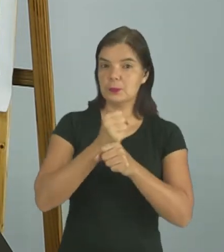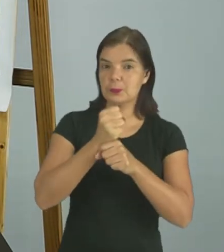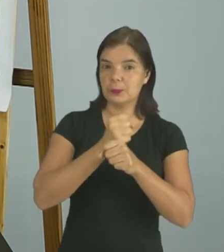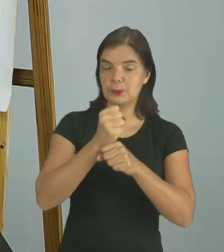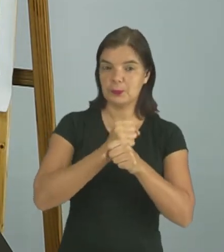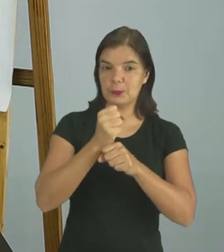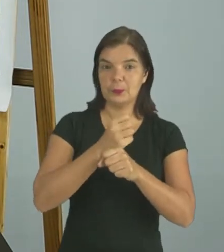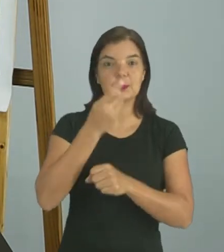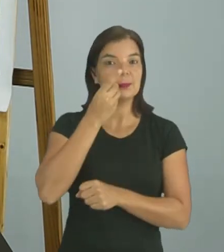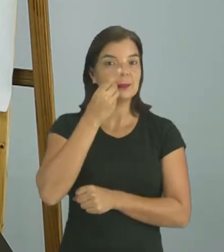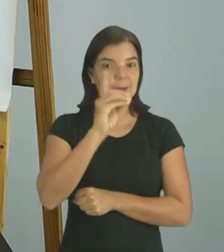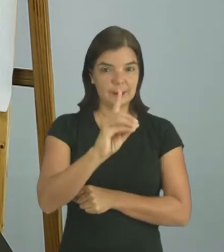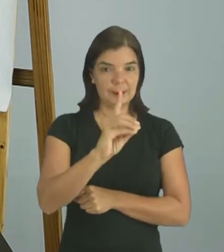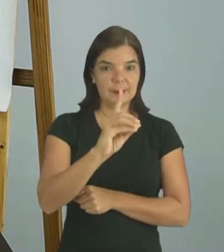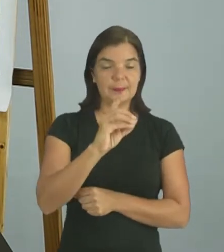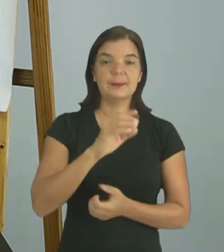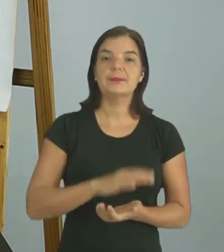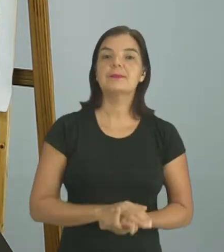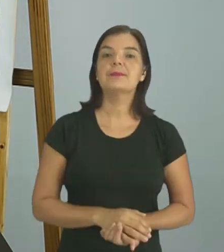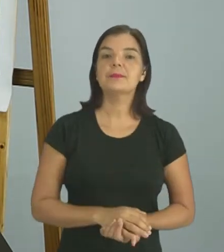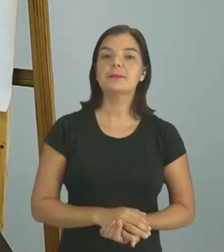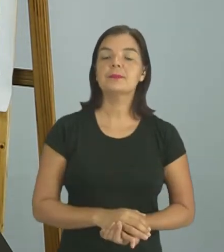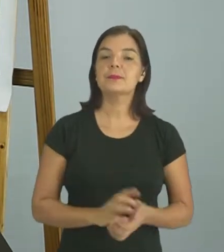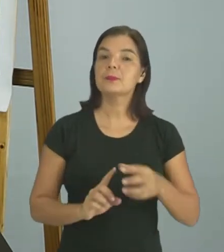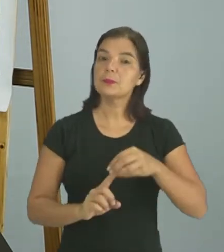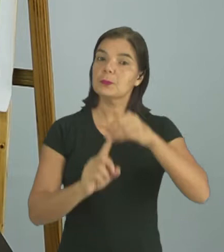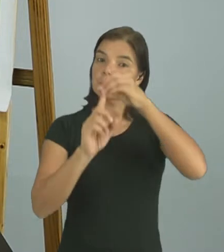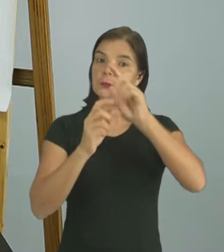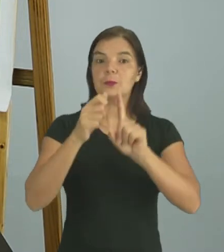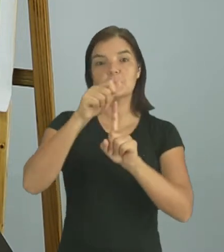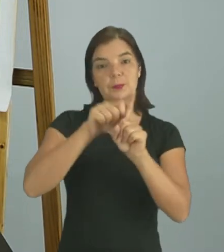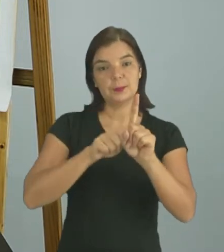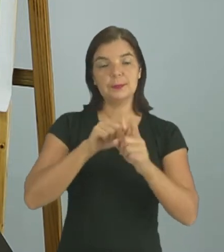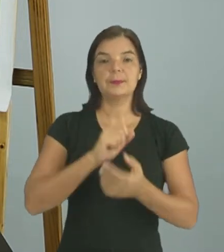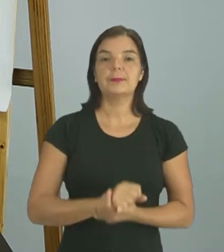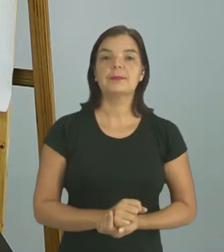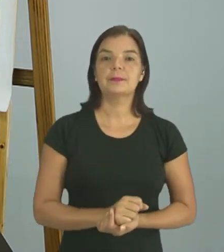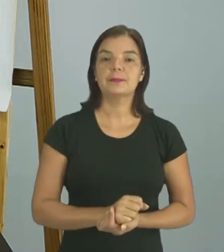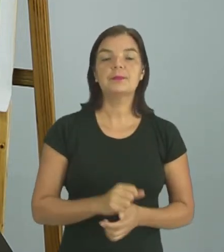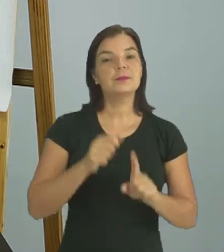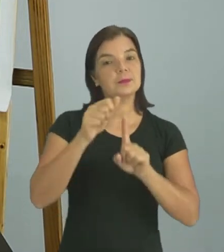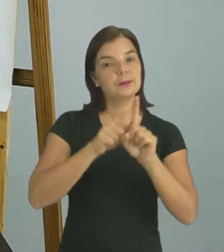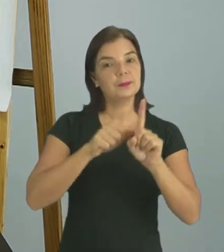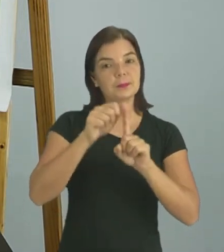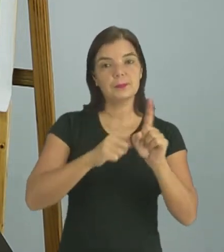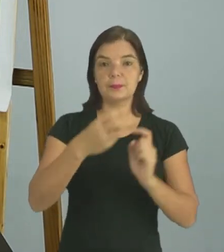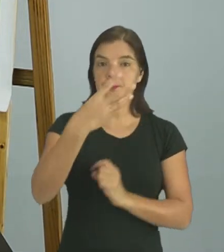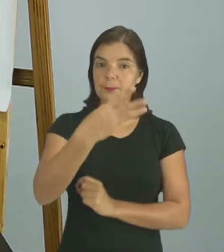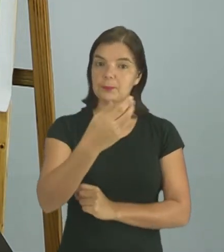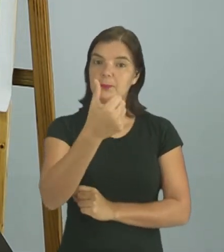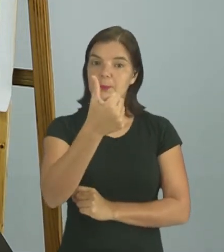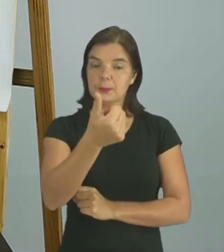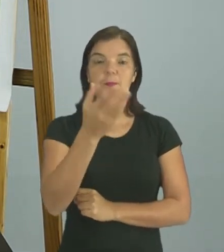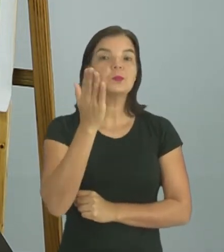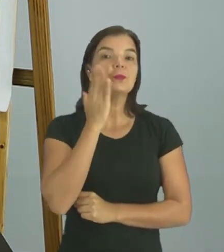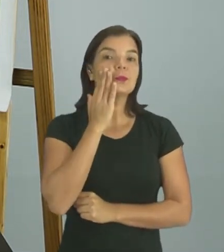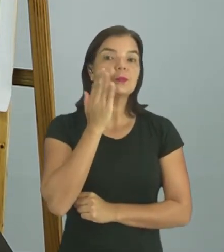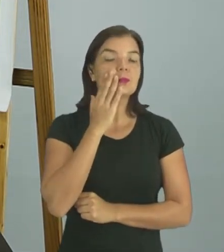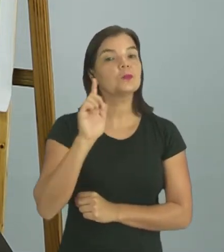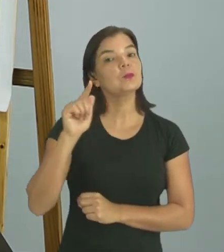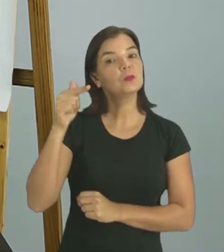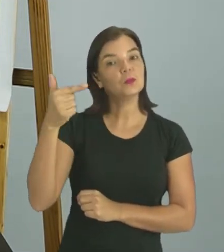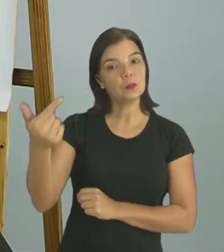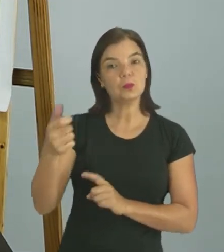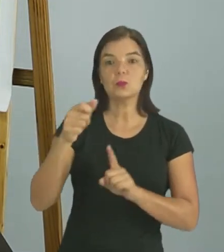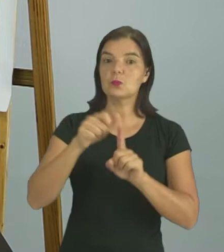em dias, aqui no único mês. Meses terão 31 dias, outros